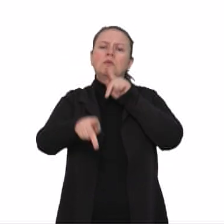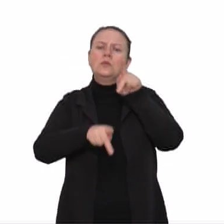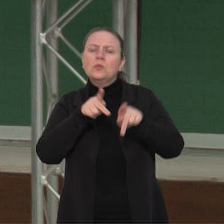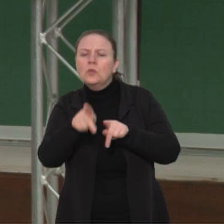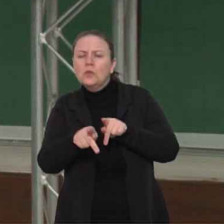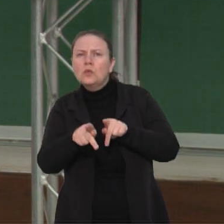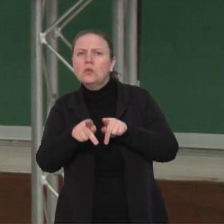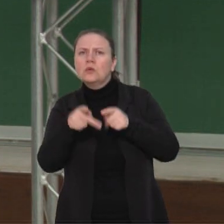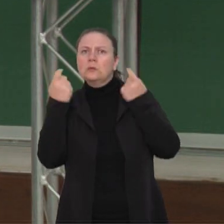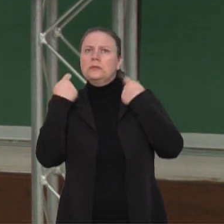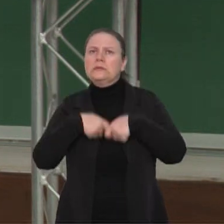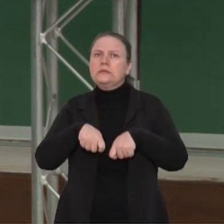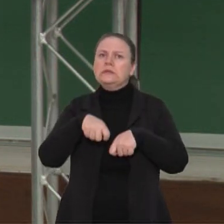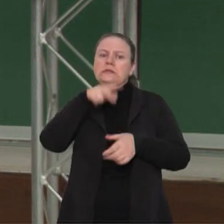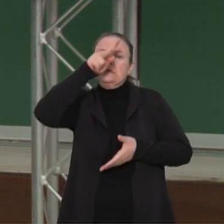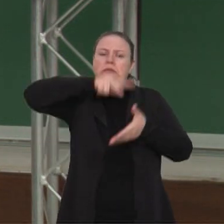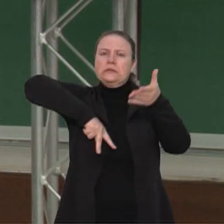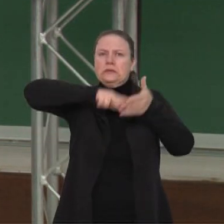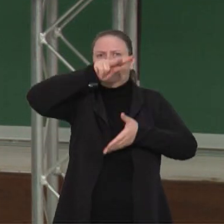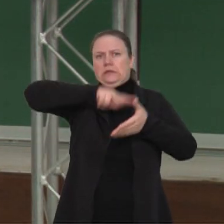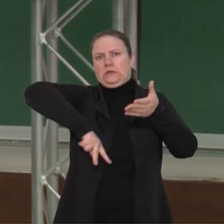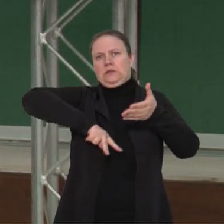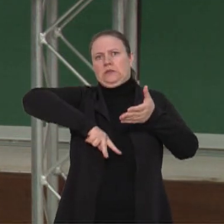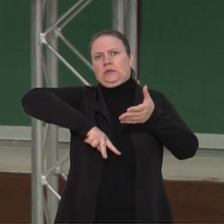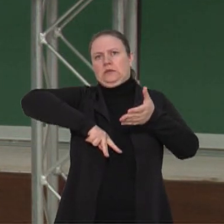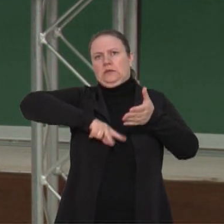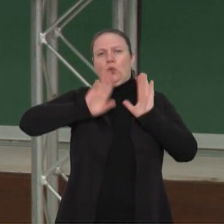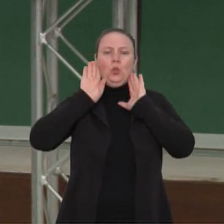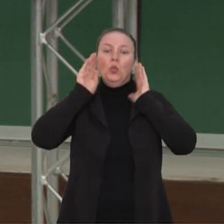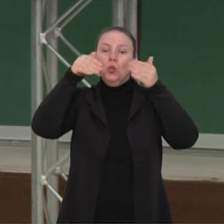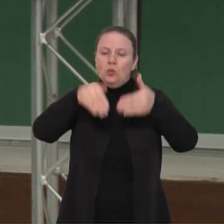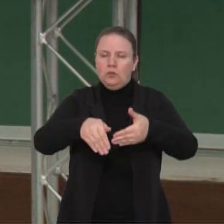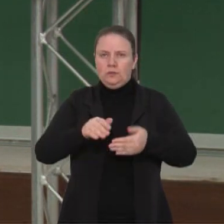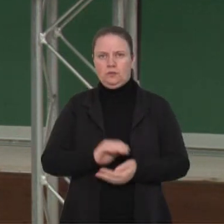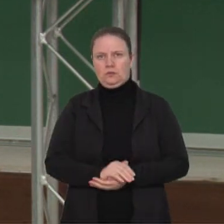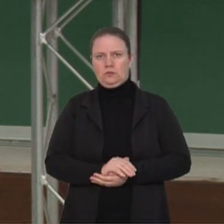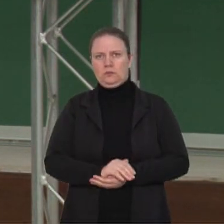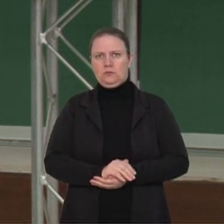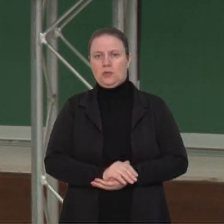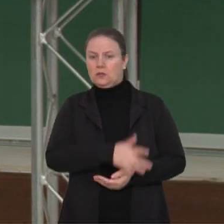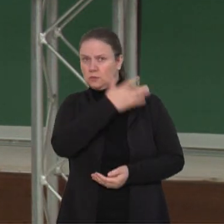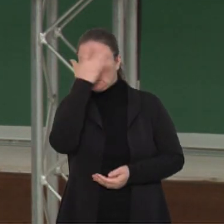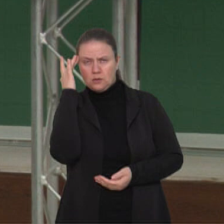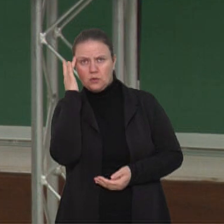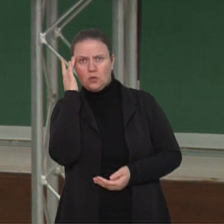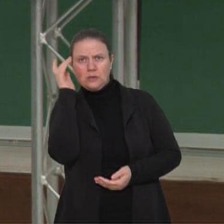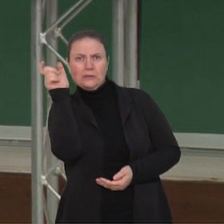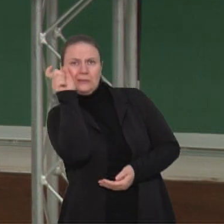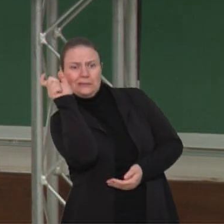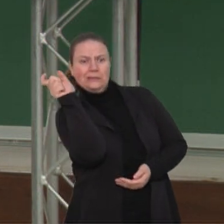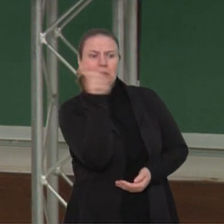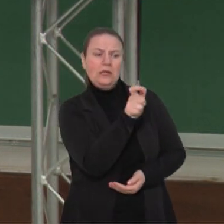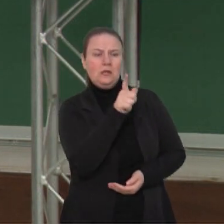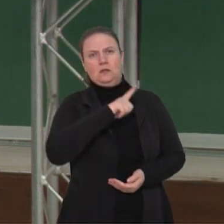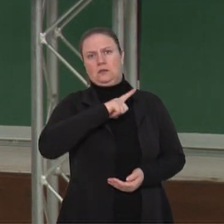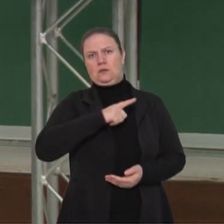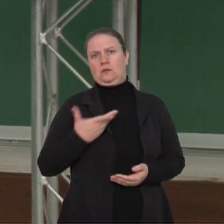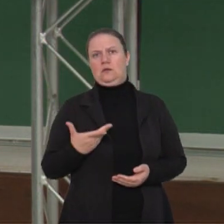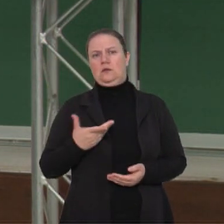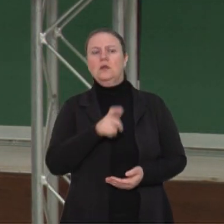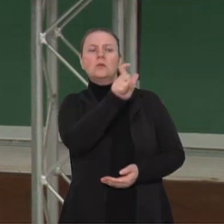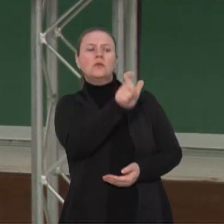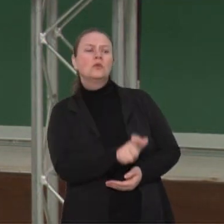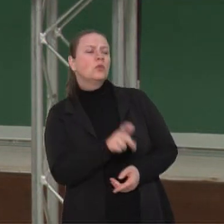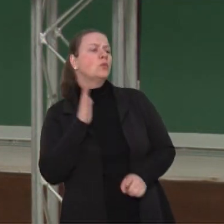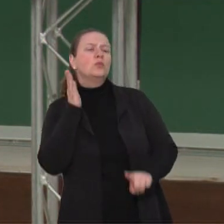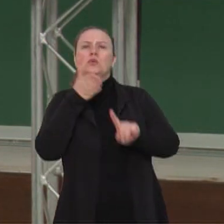foi tirado, mas permanece ali, ele saiu pela nova regra, tá? Então, defina quem será o seu público-alvo. Para quem você vai